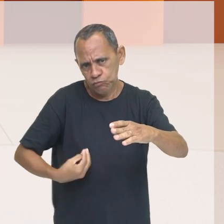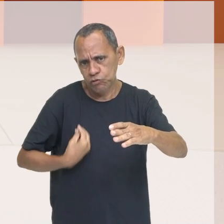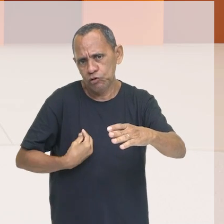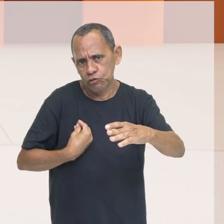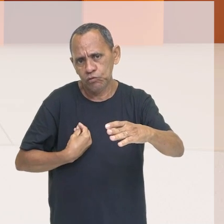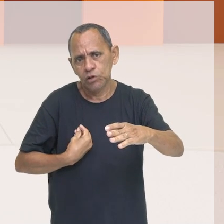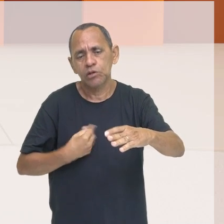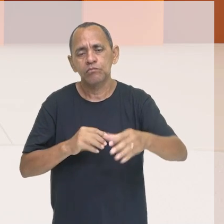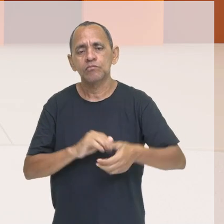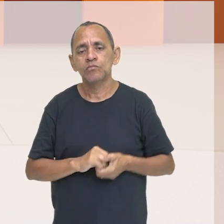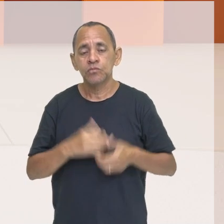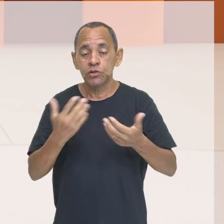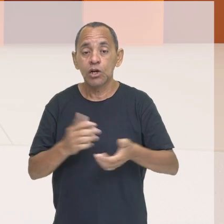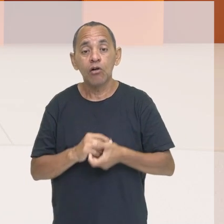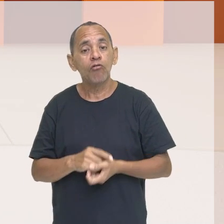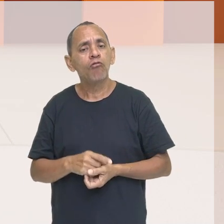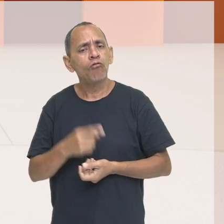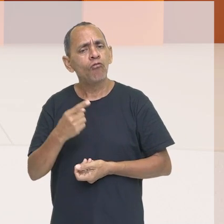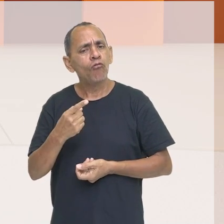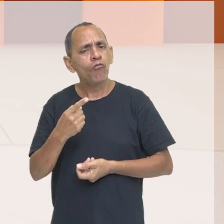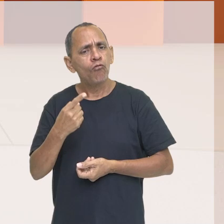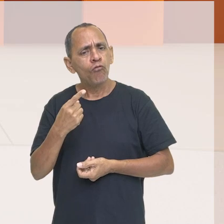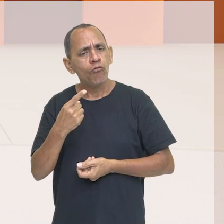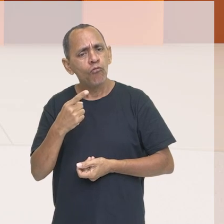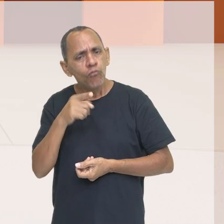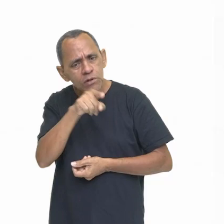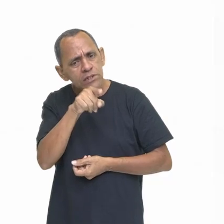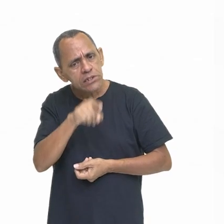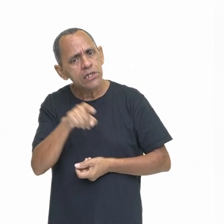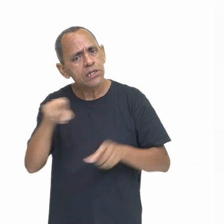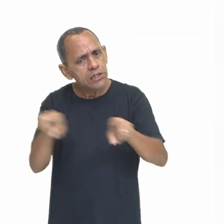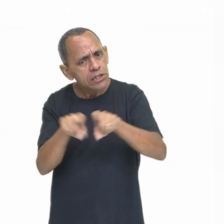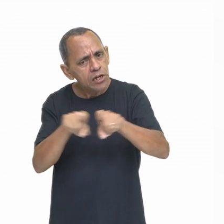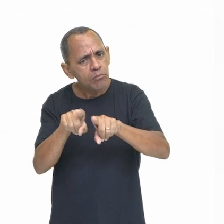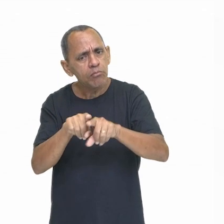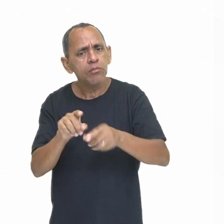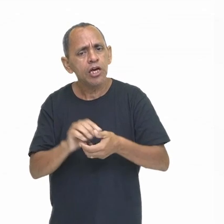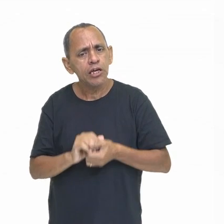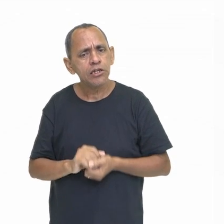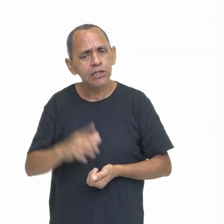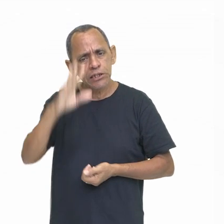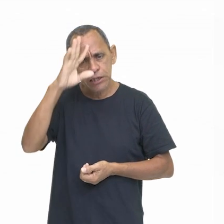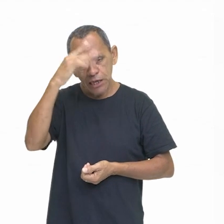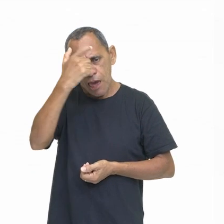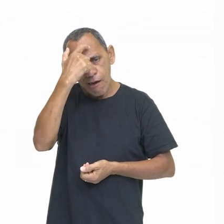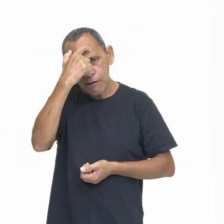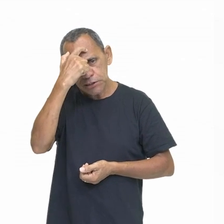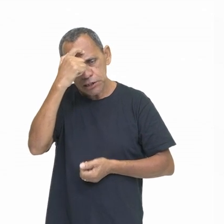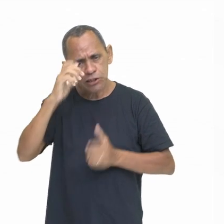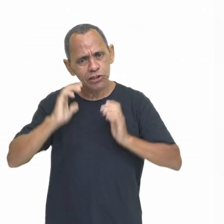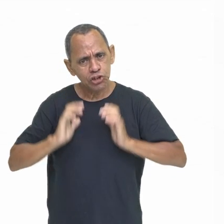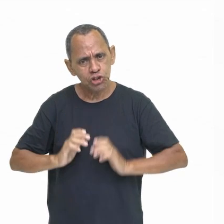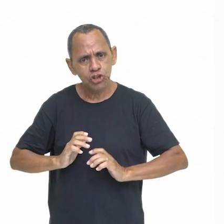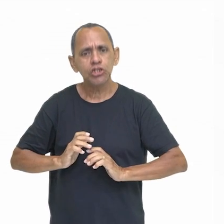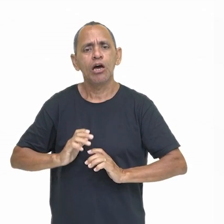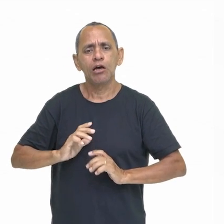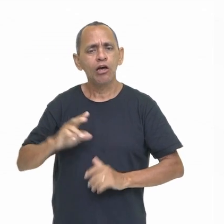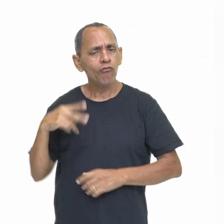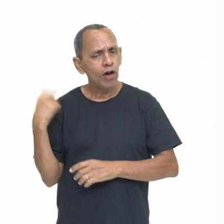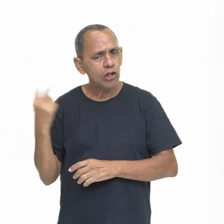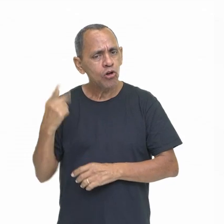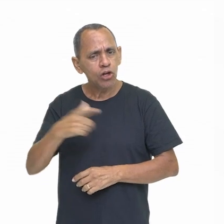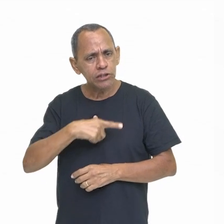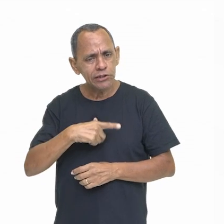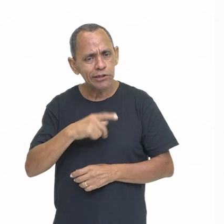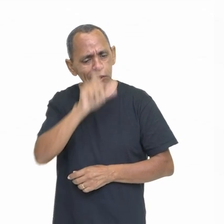cidadãos. Certo? Muito bem. E aí os direitos de cidadania, né, civis, políticos,